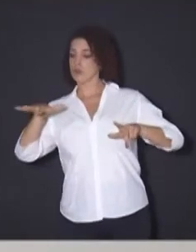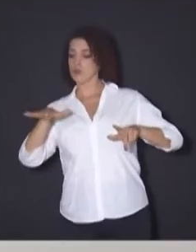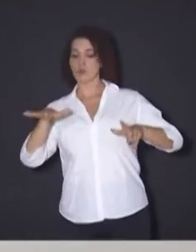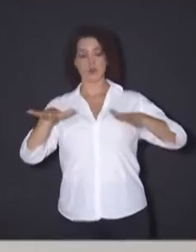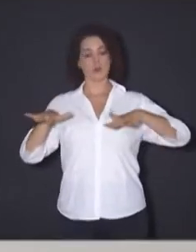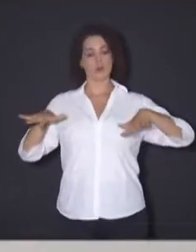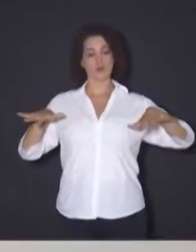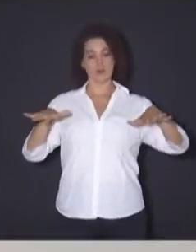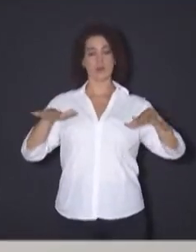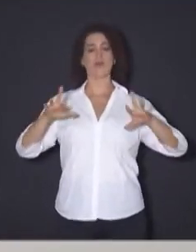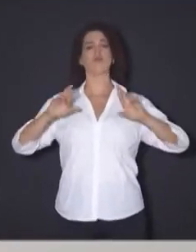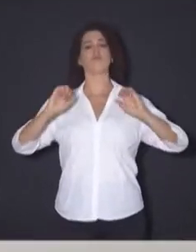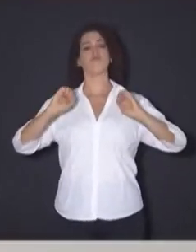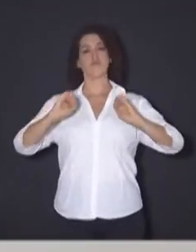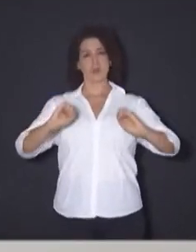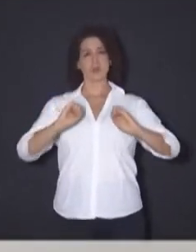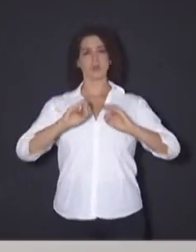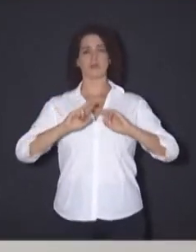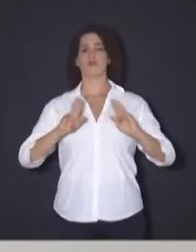outro